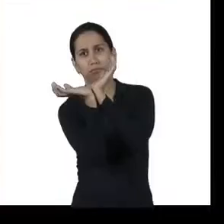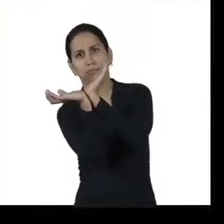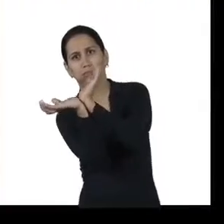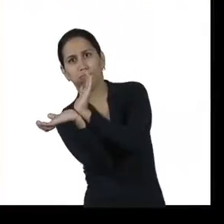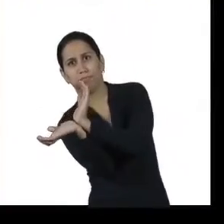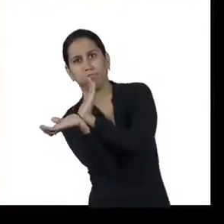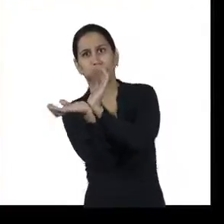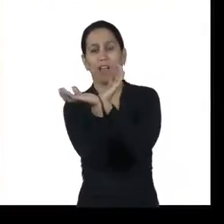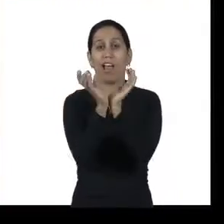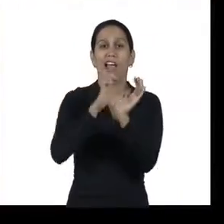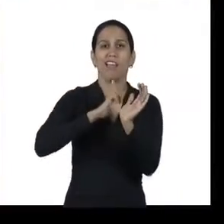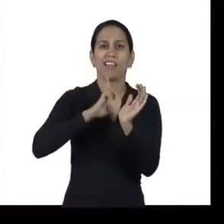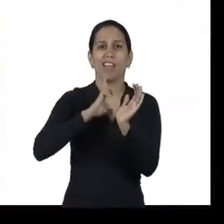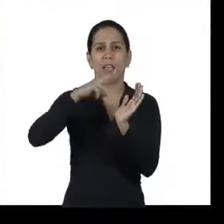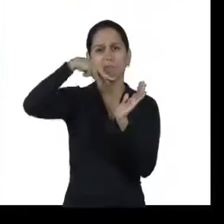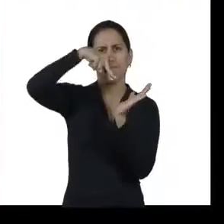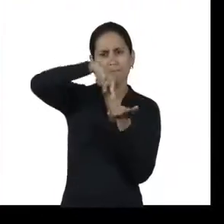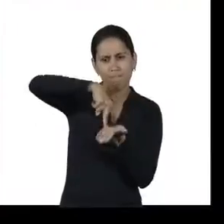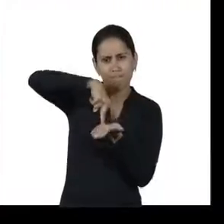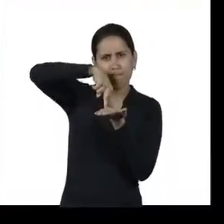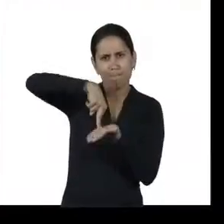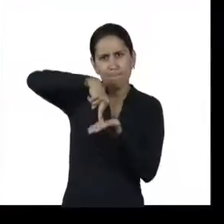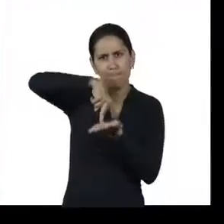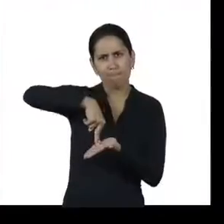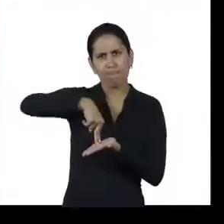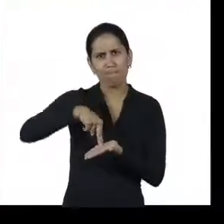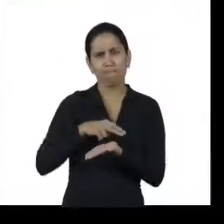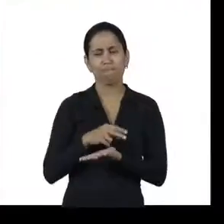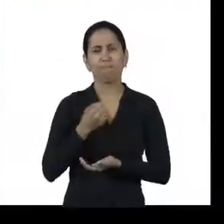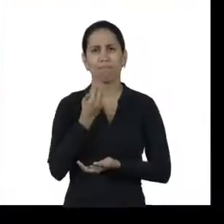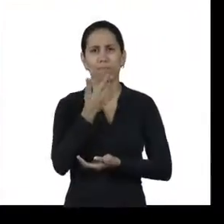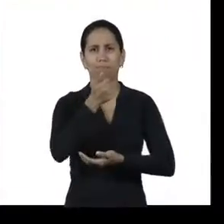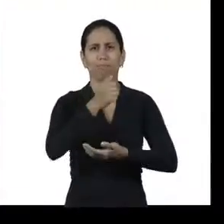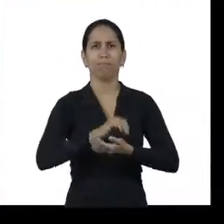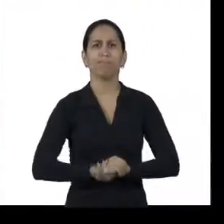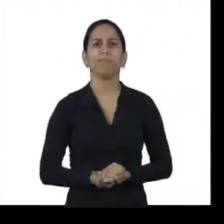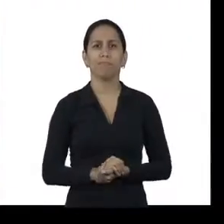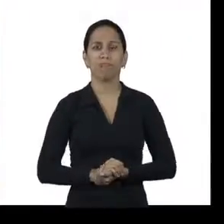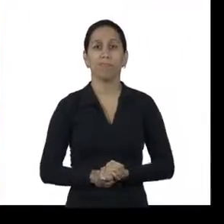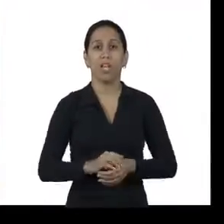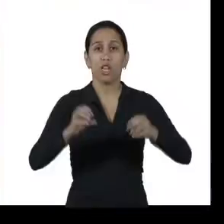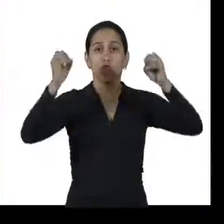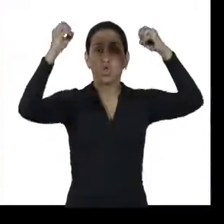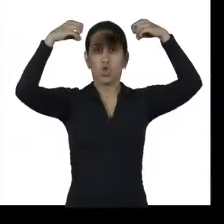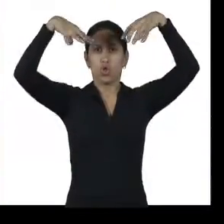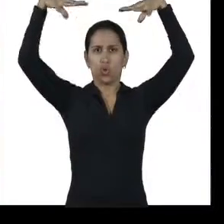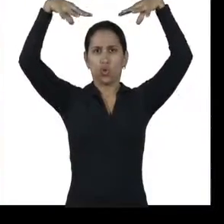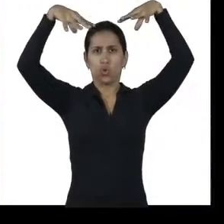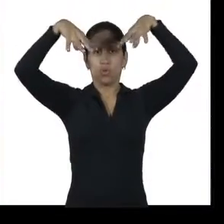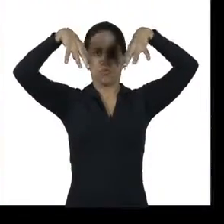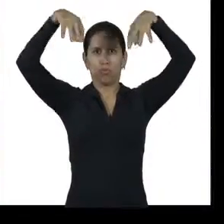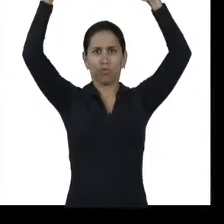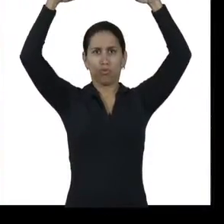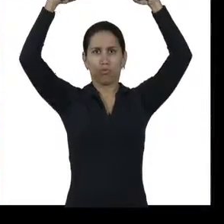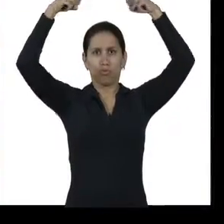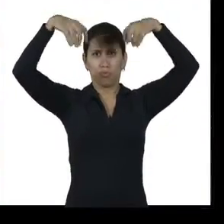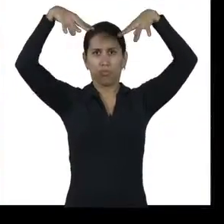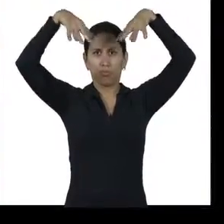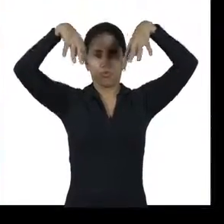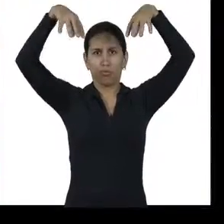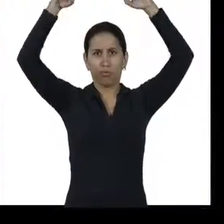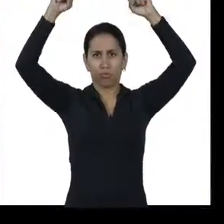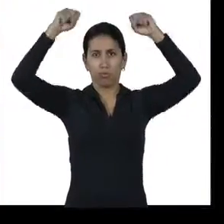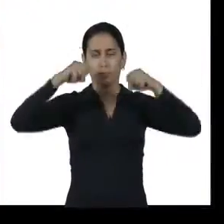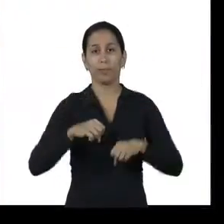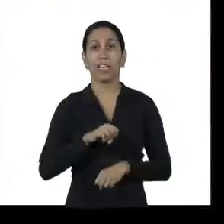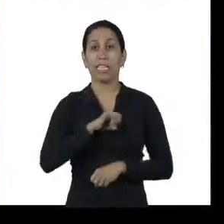garantir a estabilidade do veículo, lâmpada de lux terapia no interior da cabine, que se acende assim que o motorista aciona o